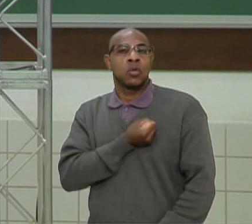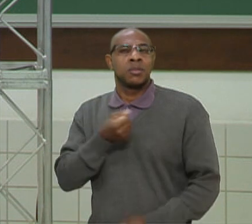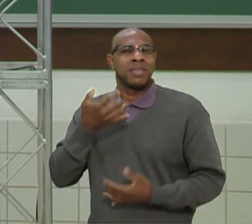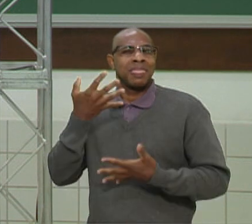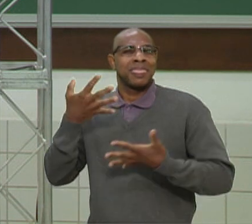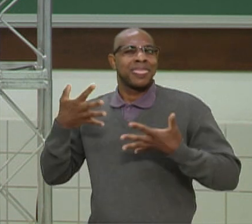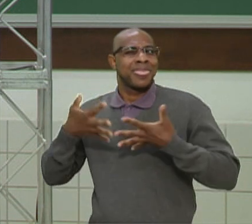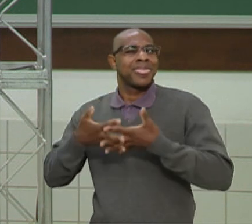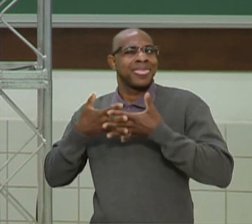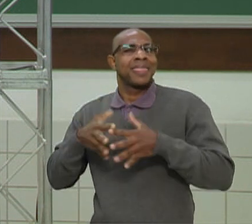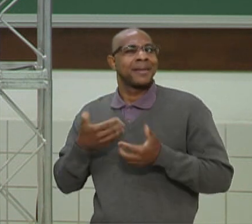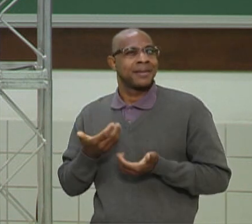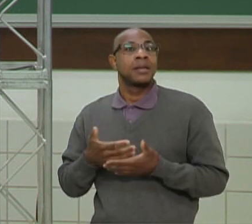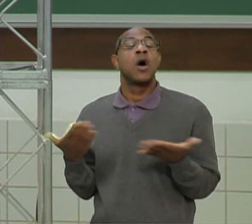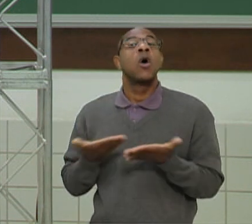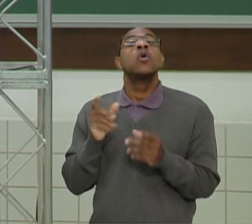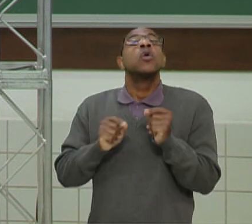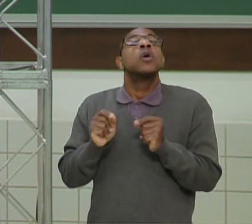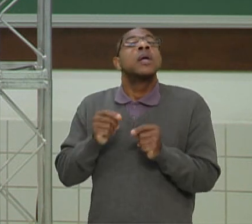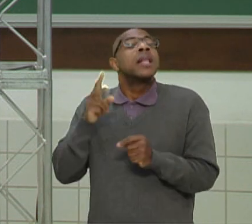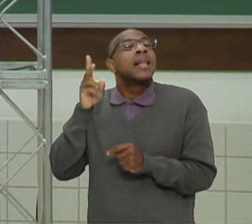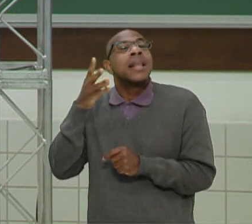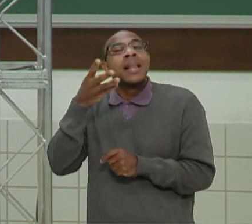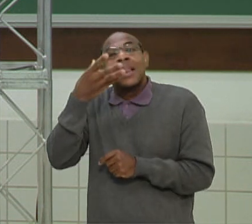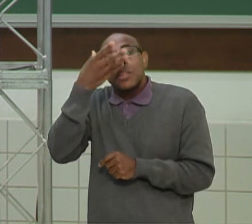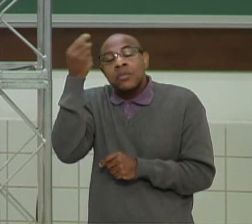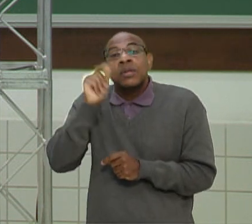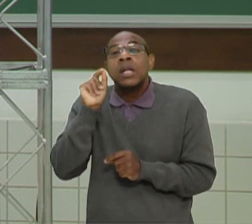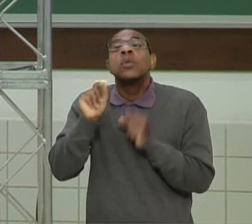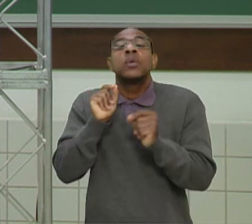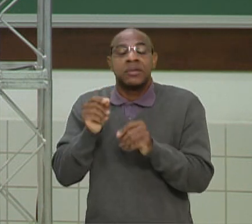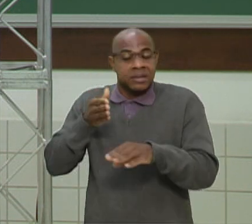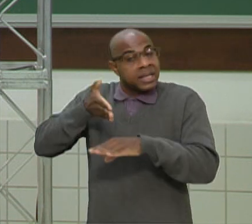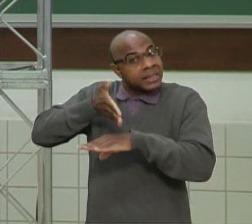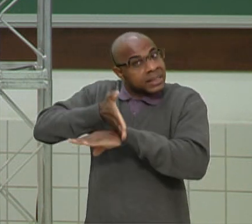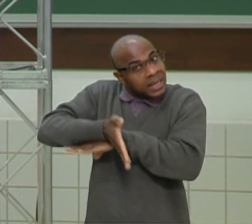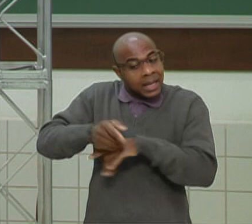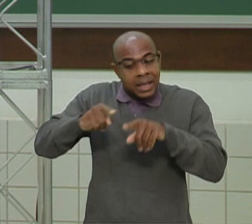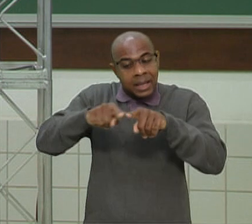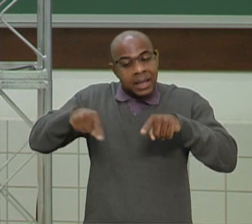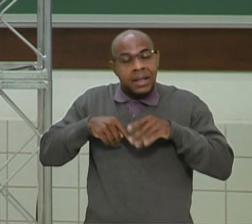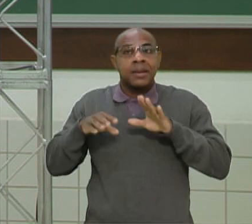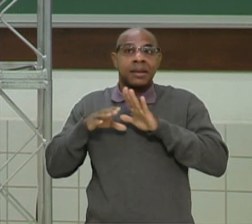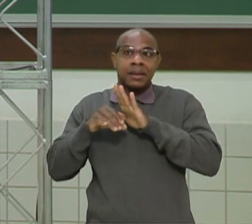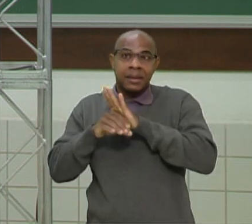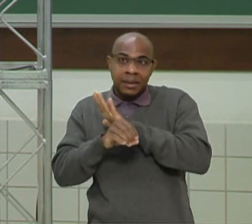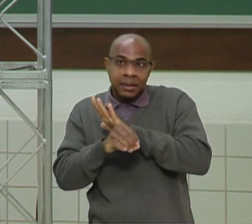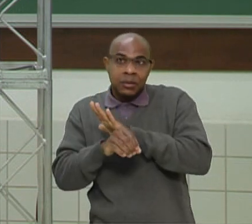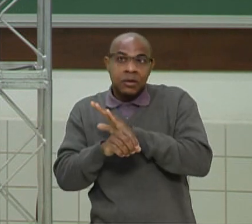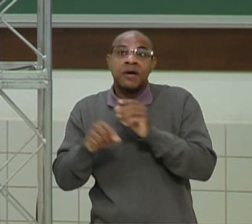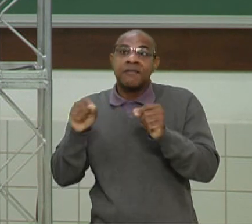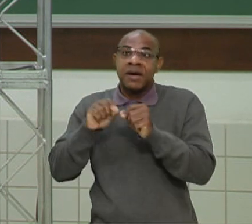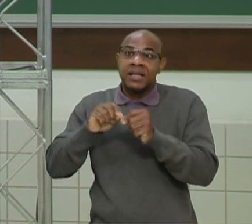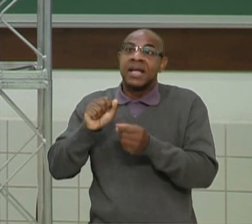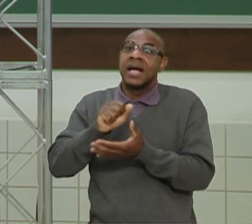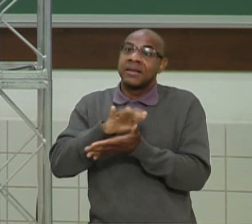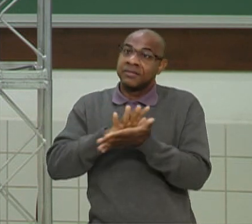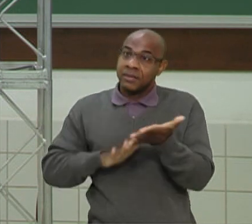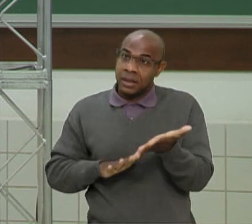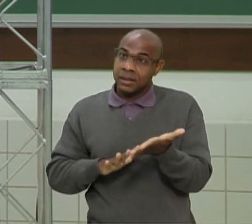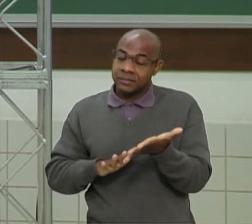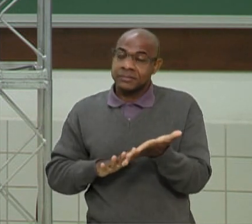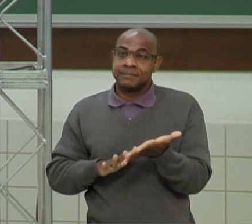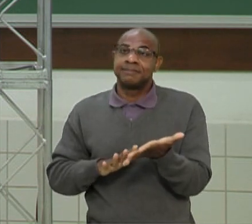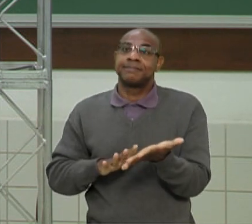que validar nossa presença. Então, não esquecer de entrar lá no Classroom, fazer as atividades, mas, obviamente, fazer as